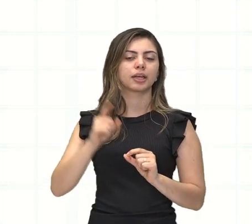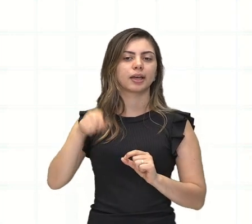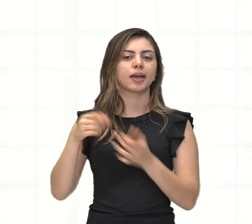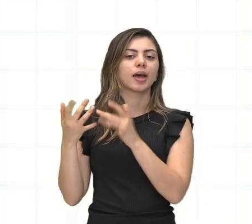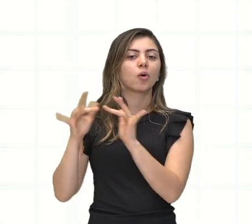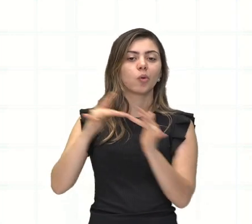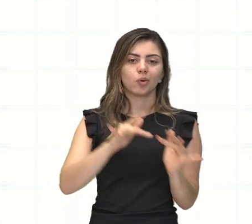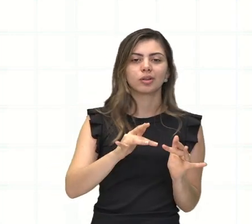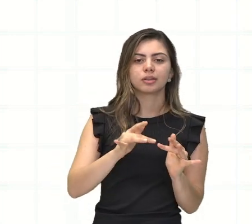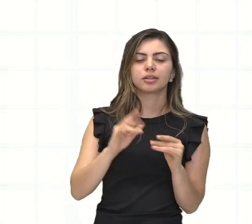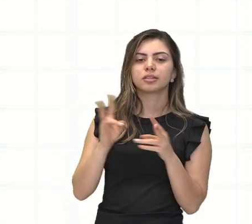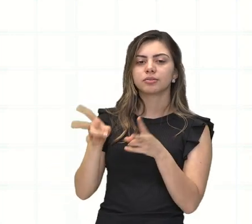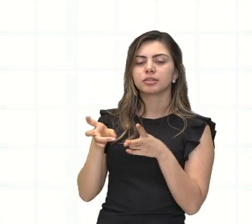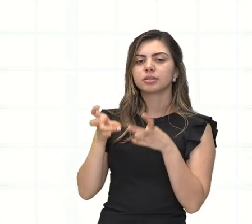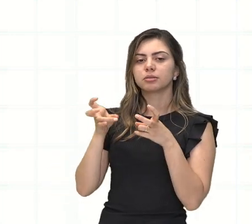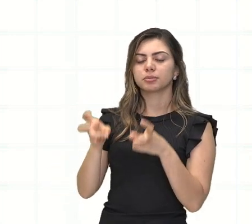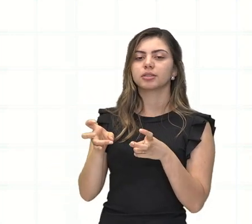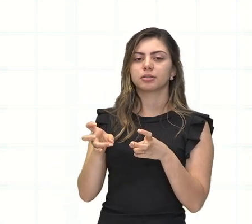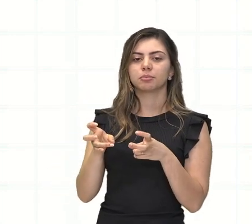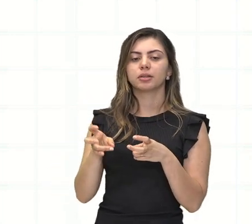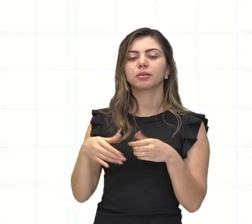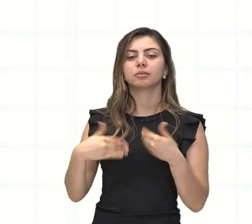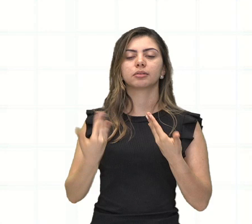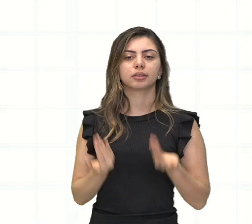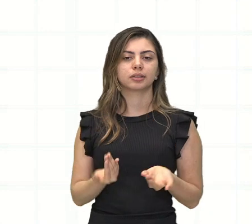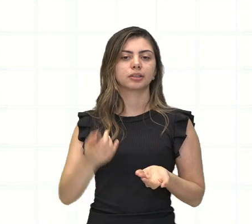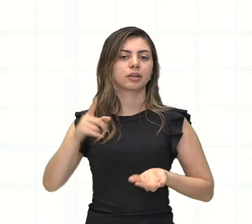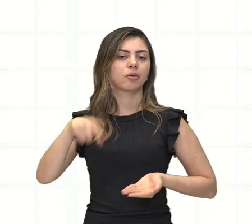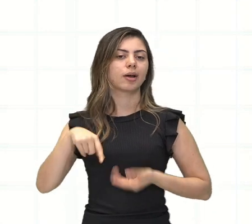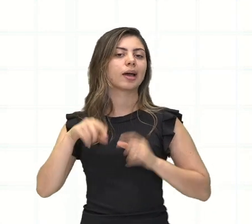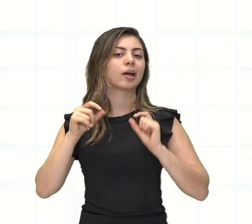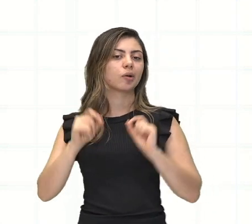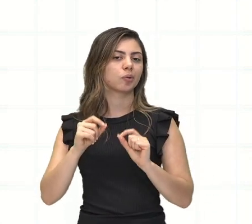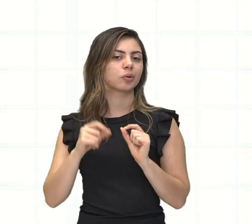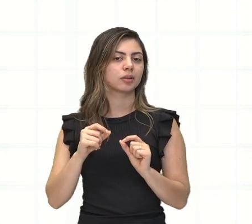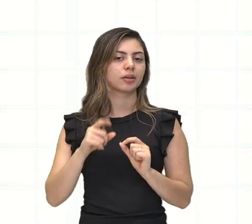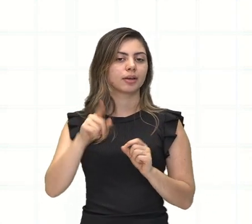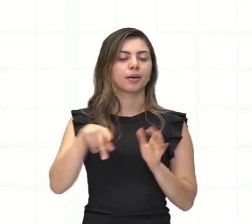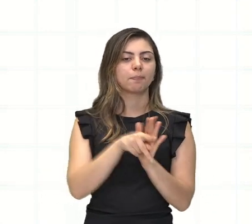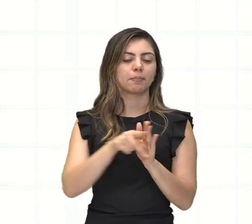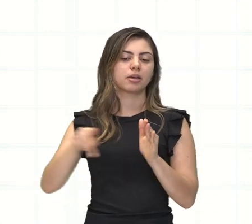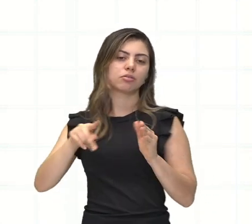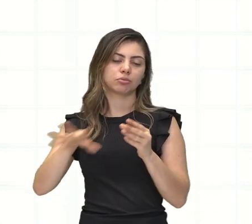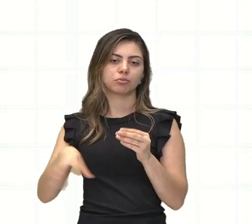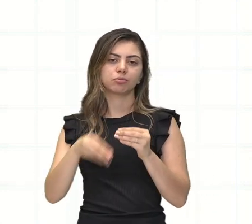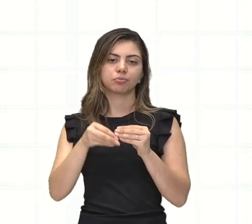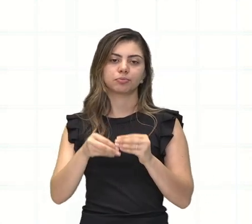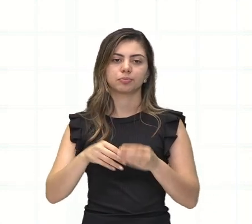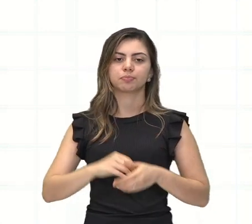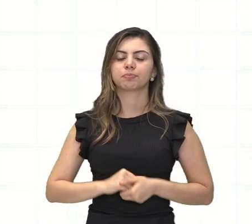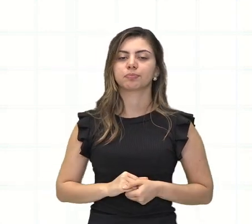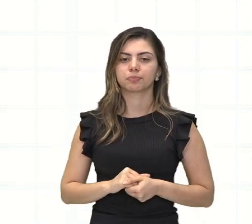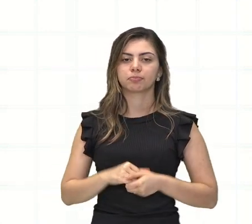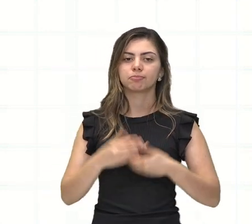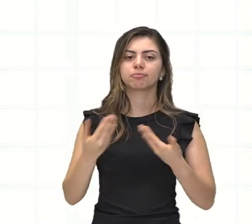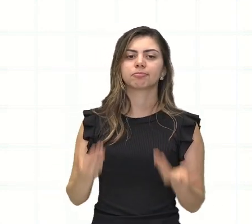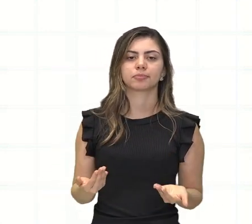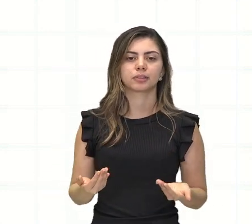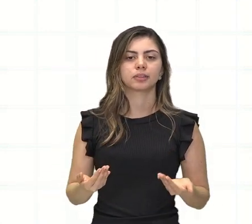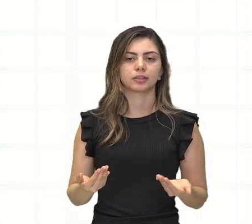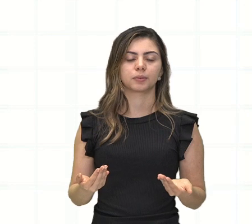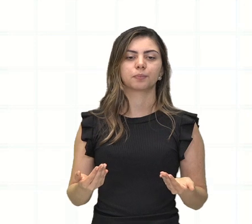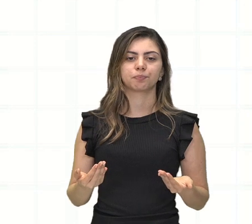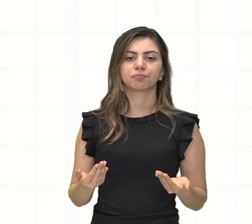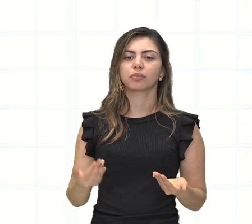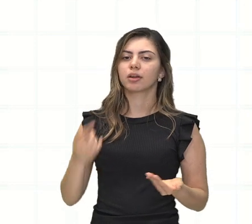maior. E aí, vamos colocar como um período composto, beleza? Então, de acordo